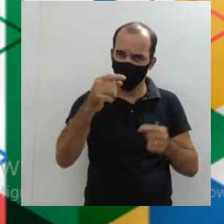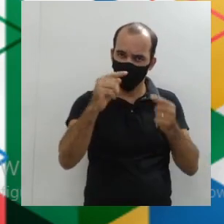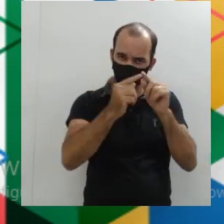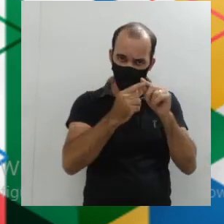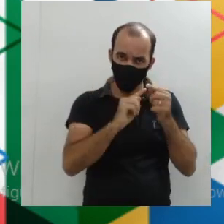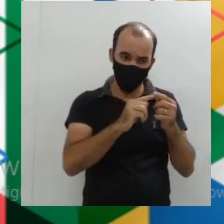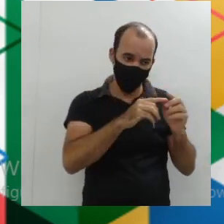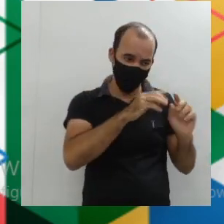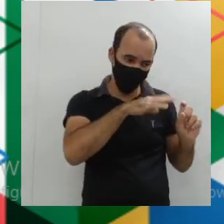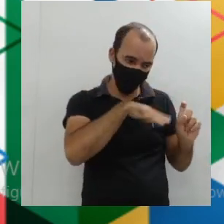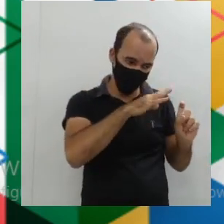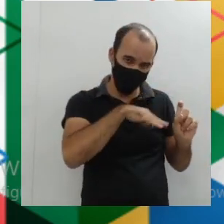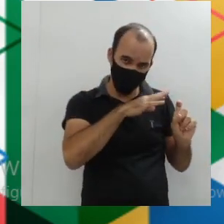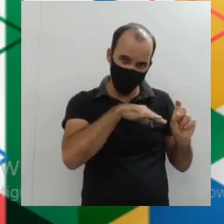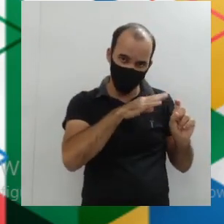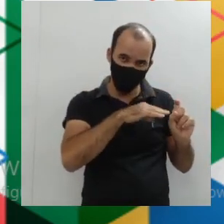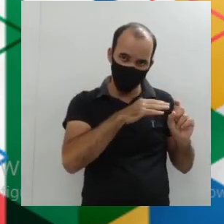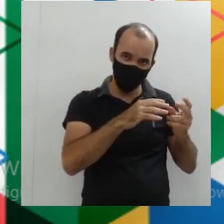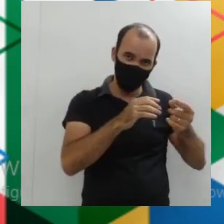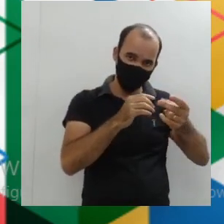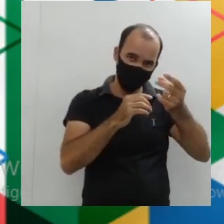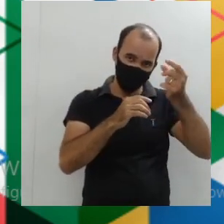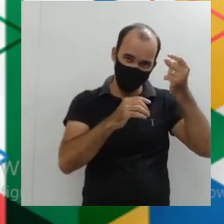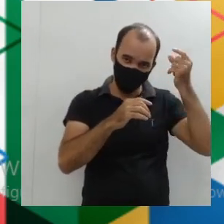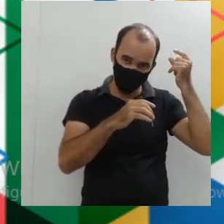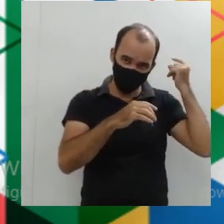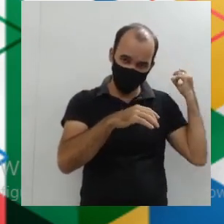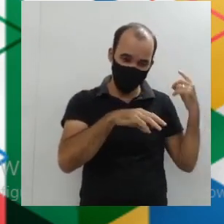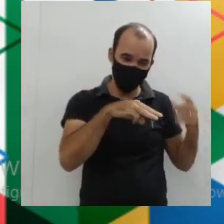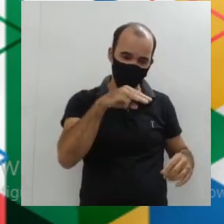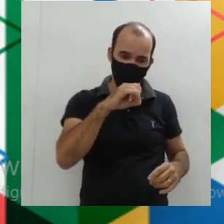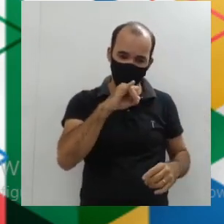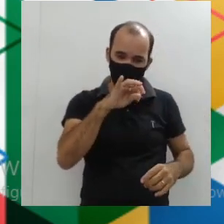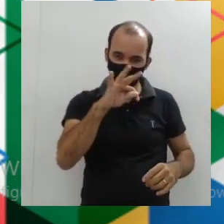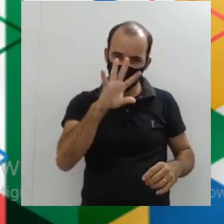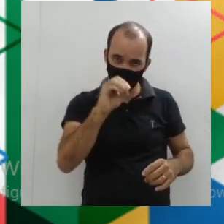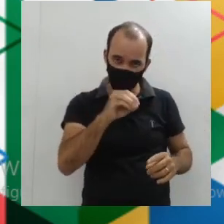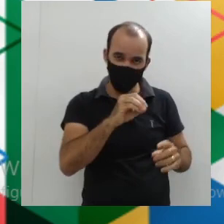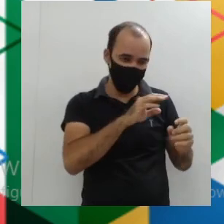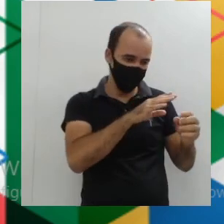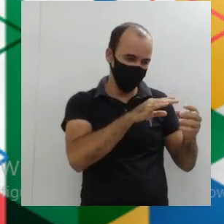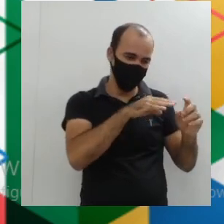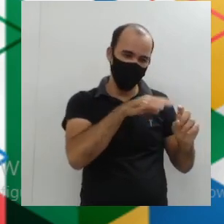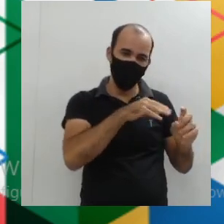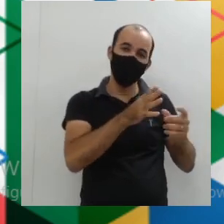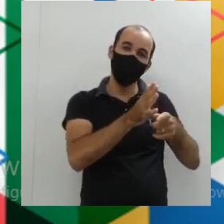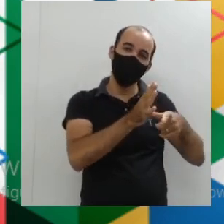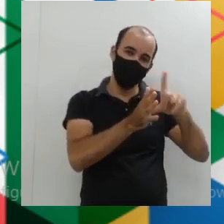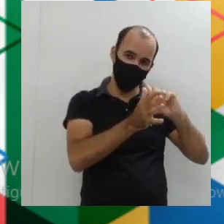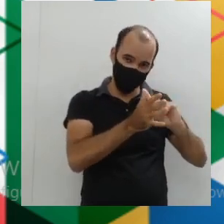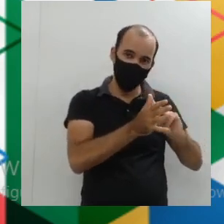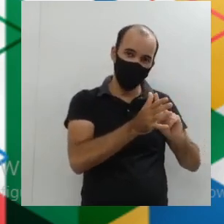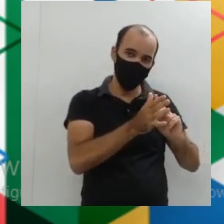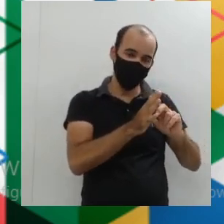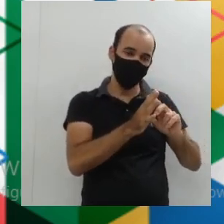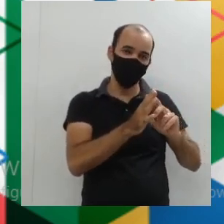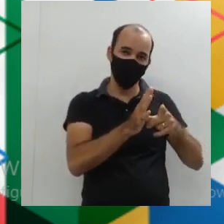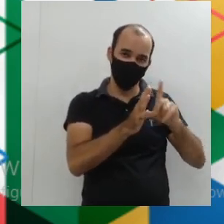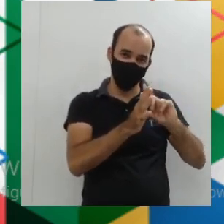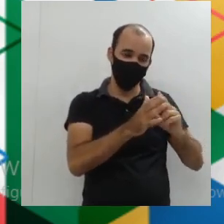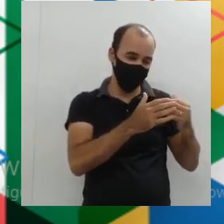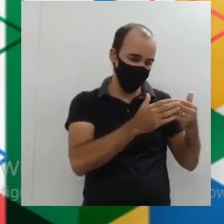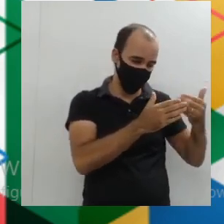um pouco esse conceito quando começa a desenvolver, quando começa a buscar